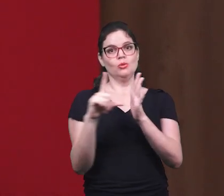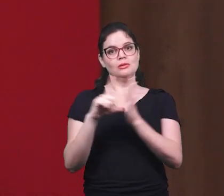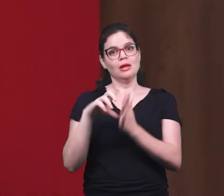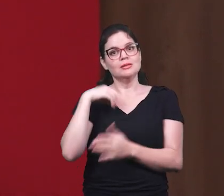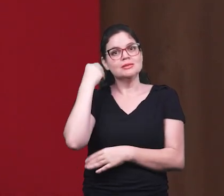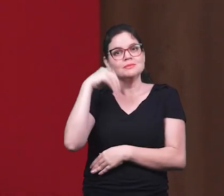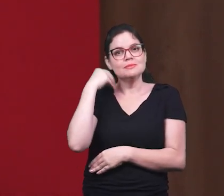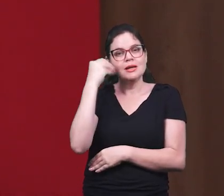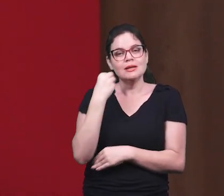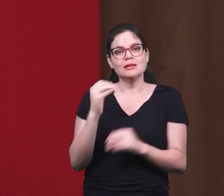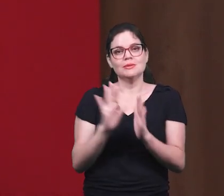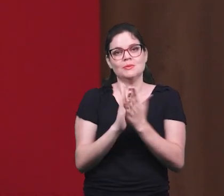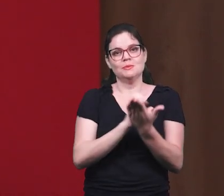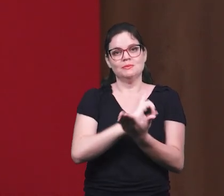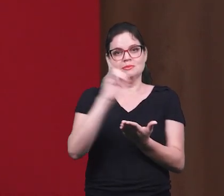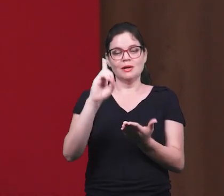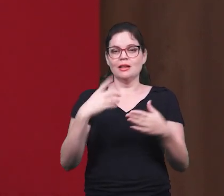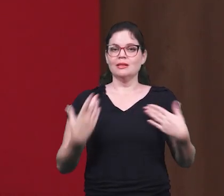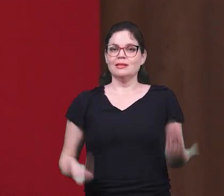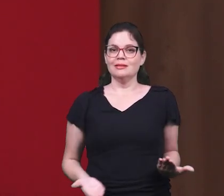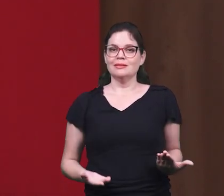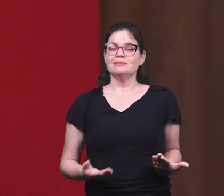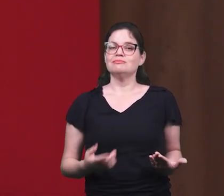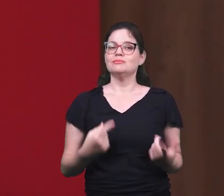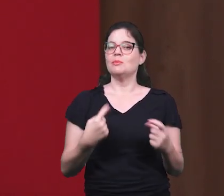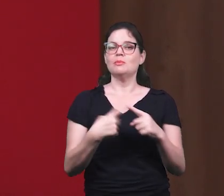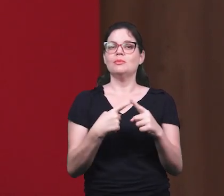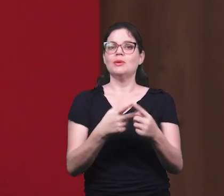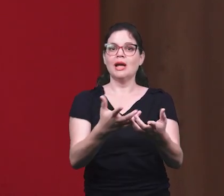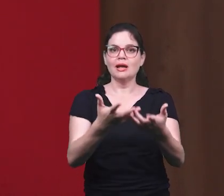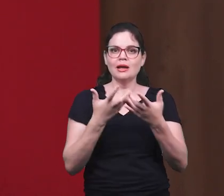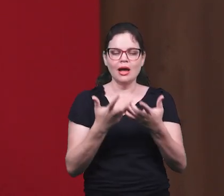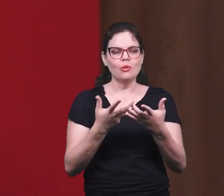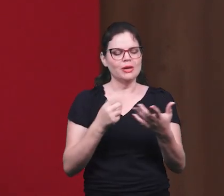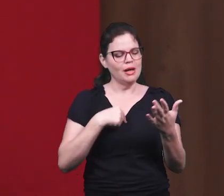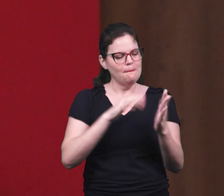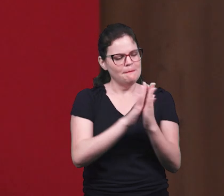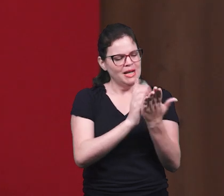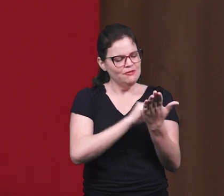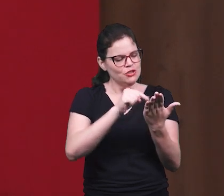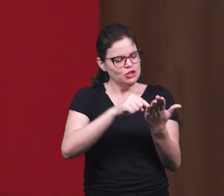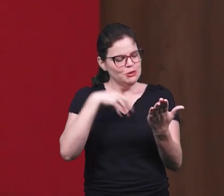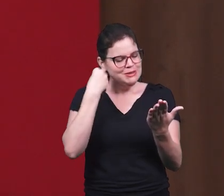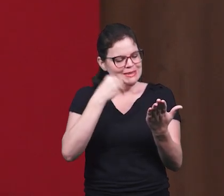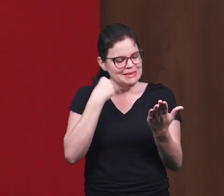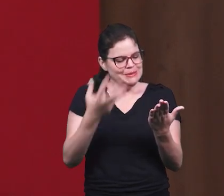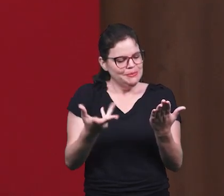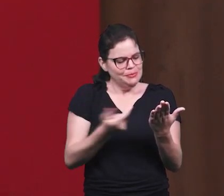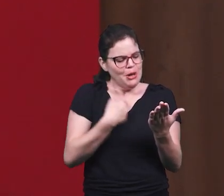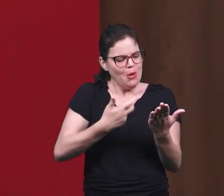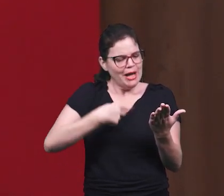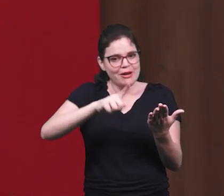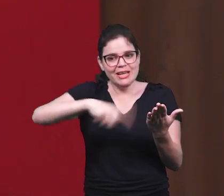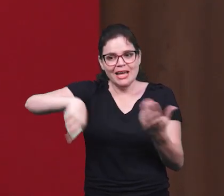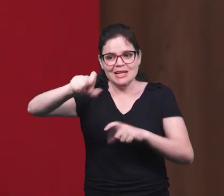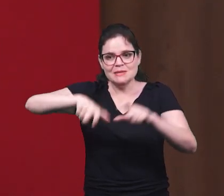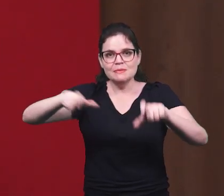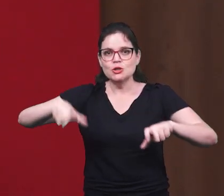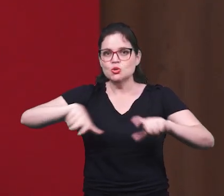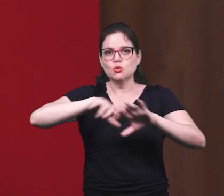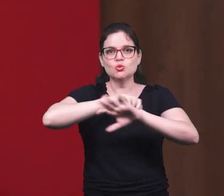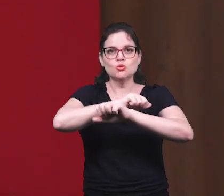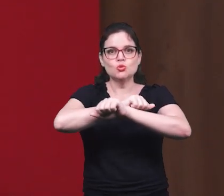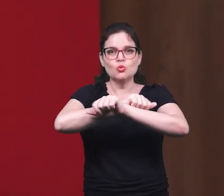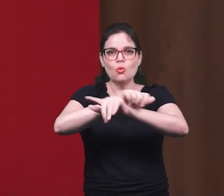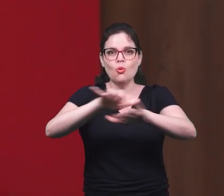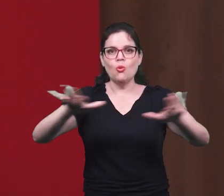Lutero teve a sua experiência, e a experiência deles era em querer a palavra e levar a palavra, né? E trazer a palavra.